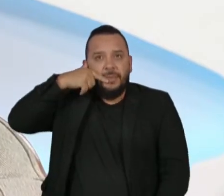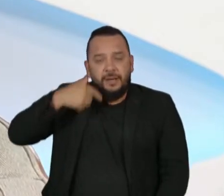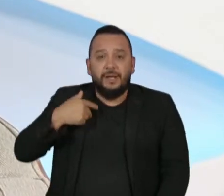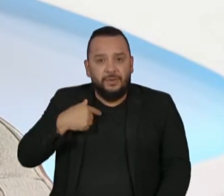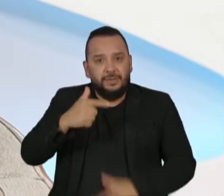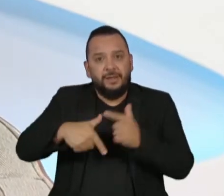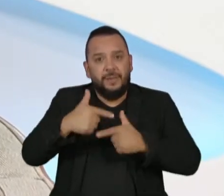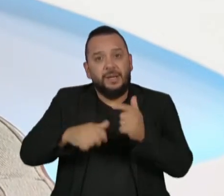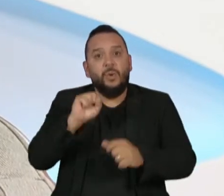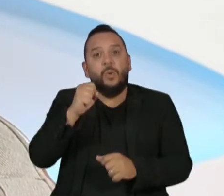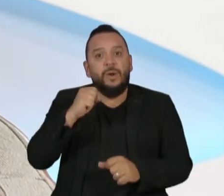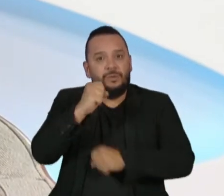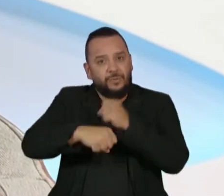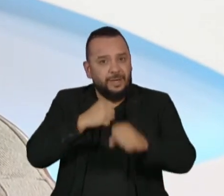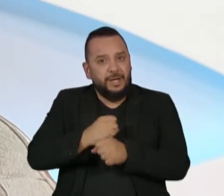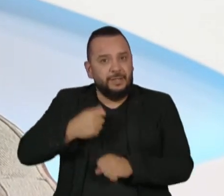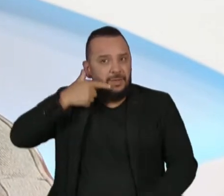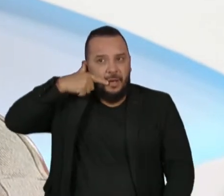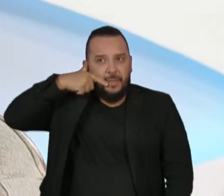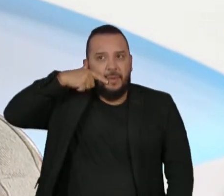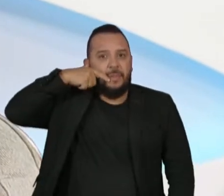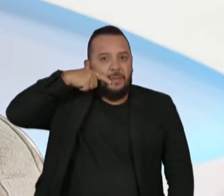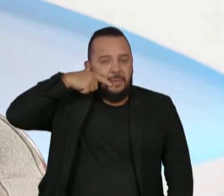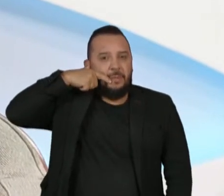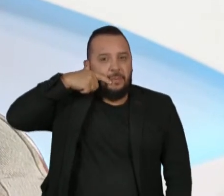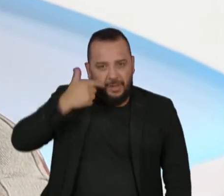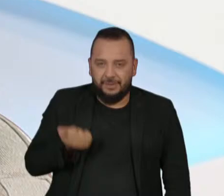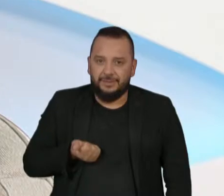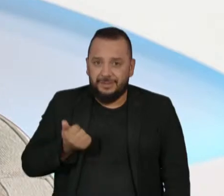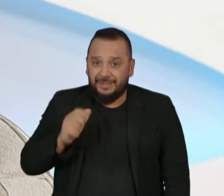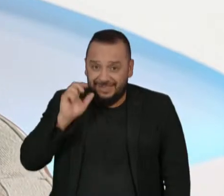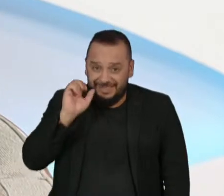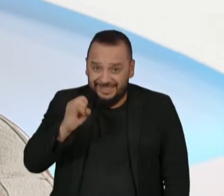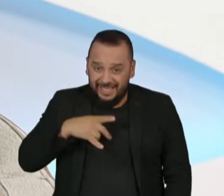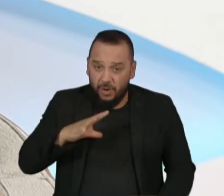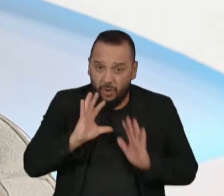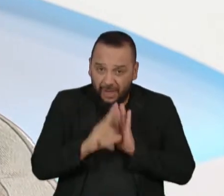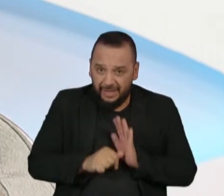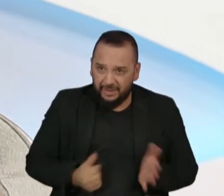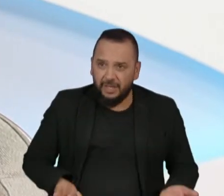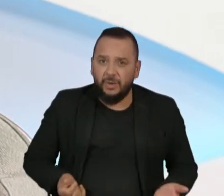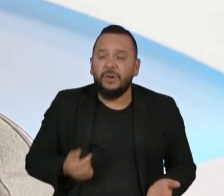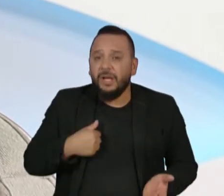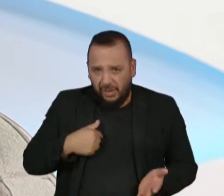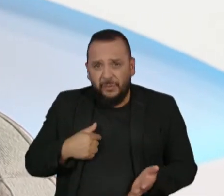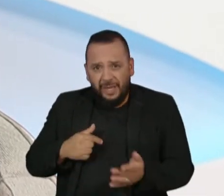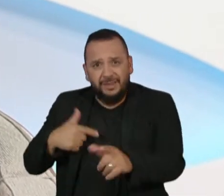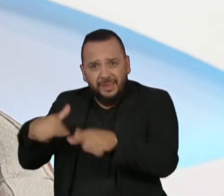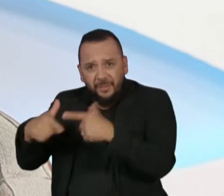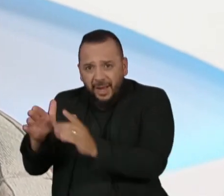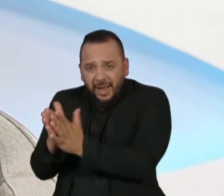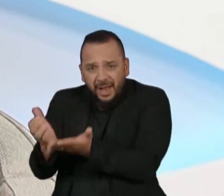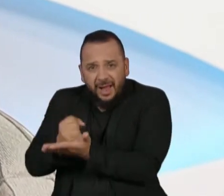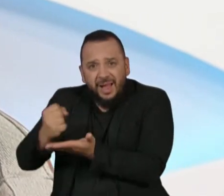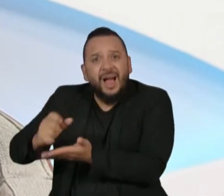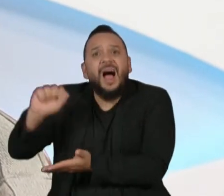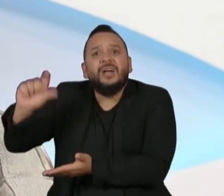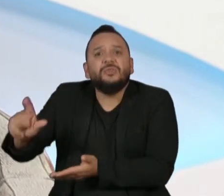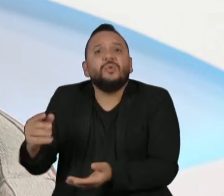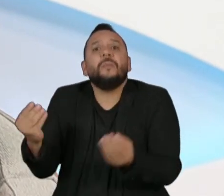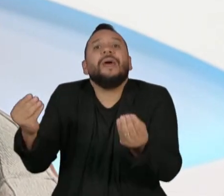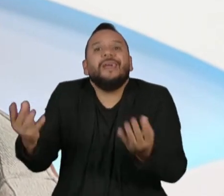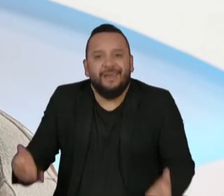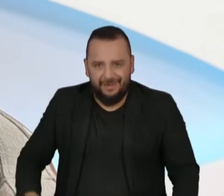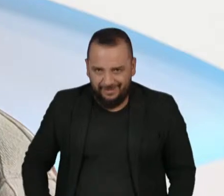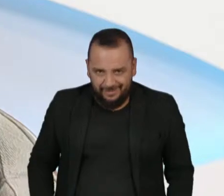numa companhia. E aí, o que acontece? Se eu fosse o bandido e quisesse dinheiro fácil, eu ia arrumar serviço de carteira assinada para quê? Então,